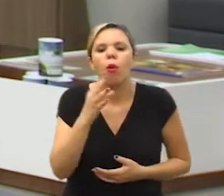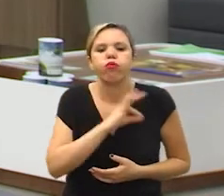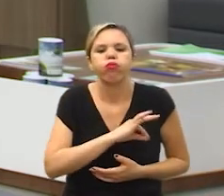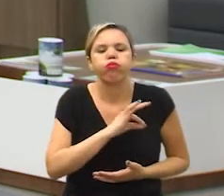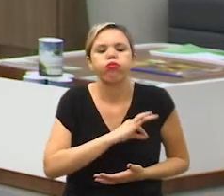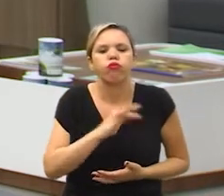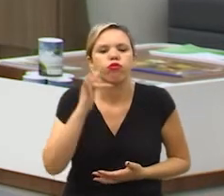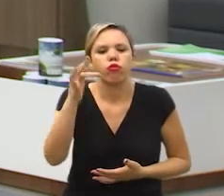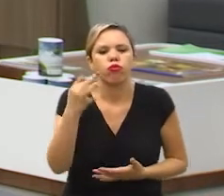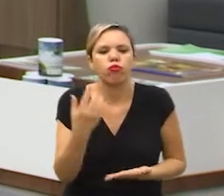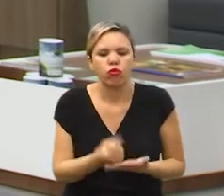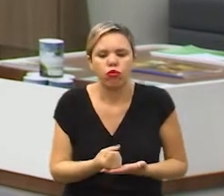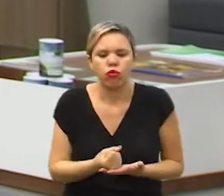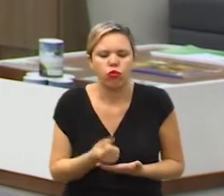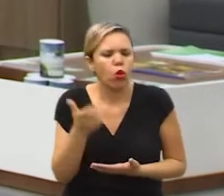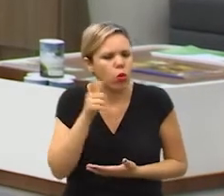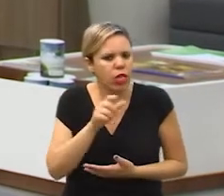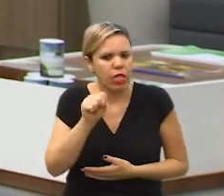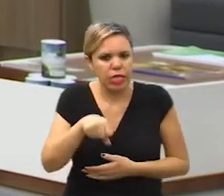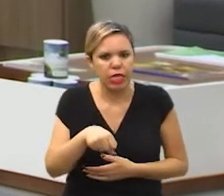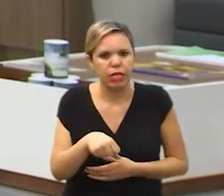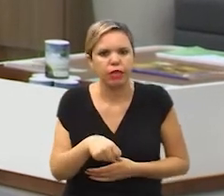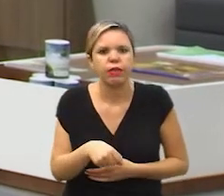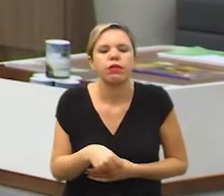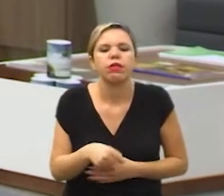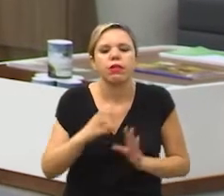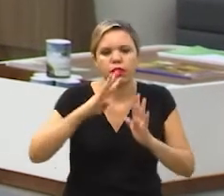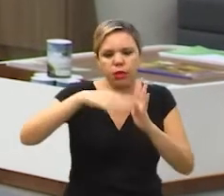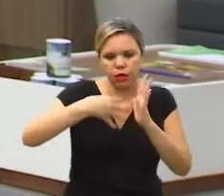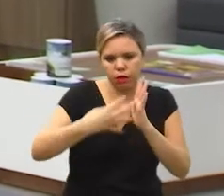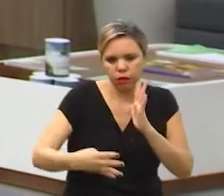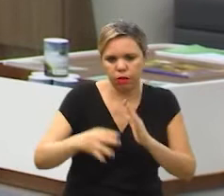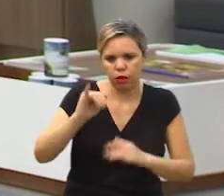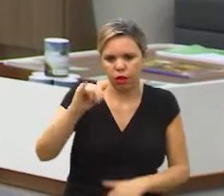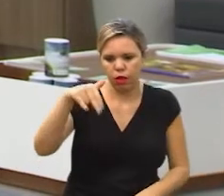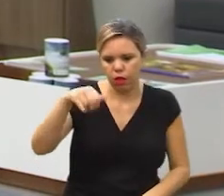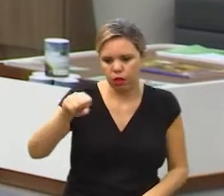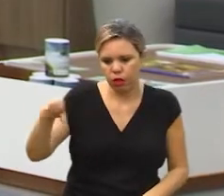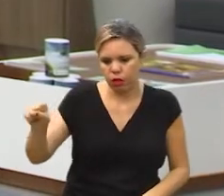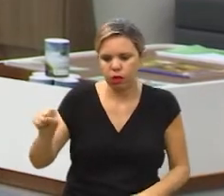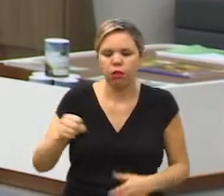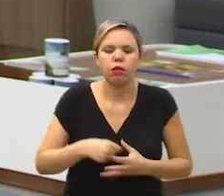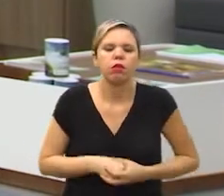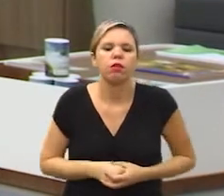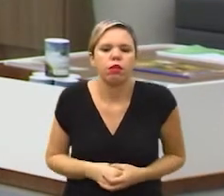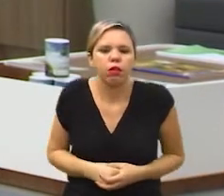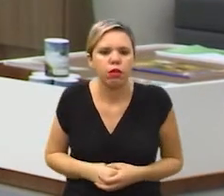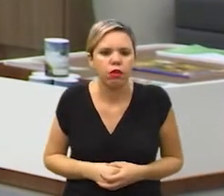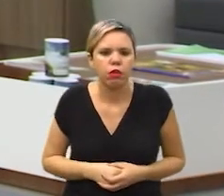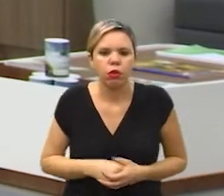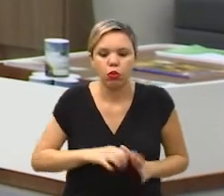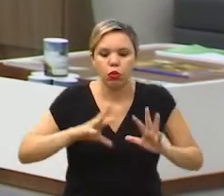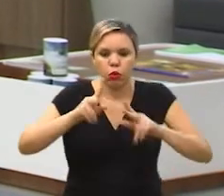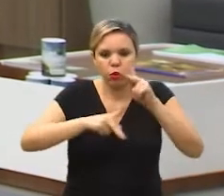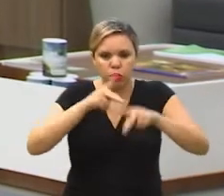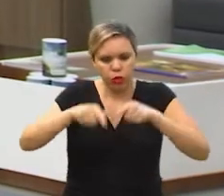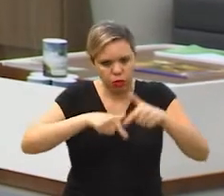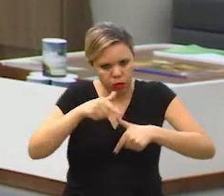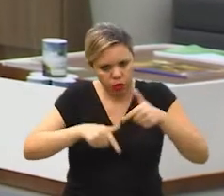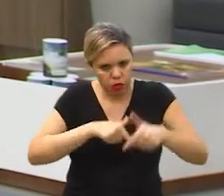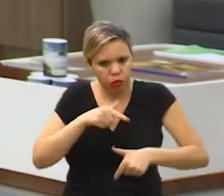receber no futuro? Consegue sim, consegue, porque a tabela do INSS, todo trabalhador ele tem a